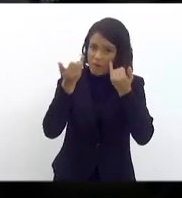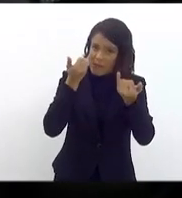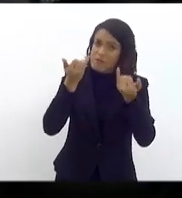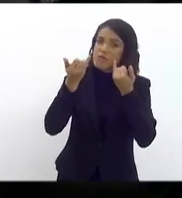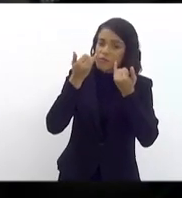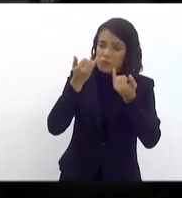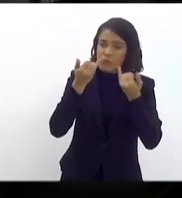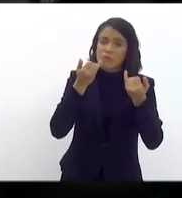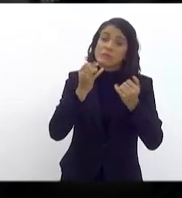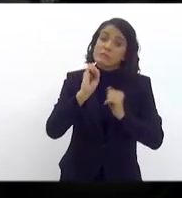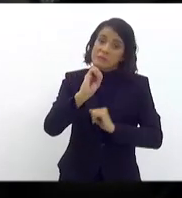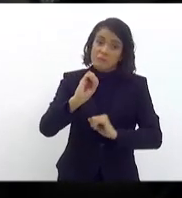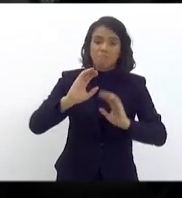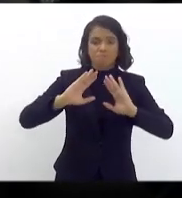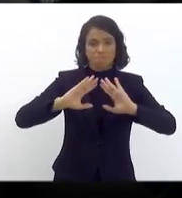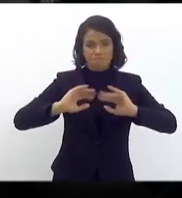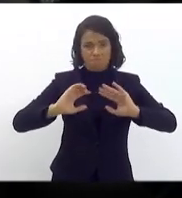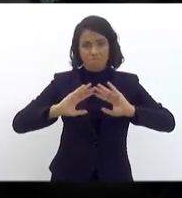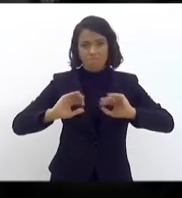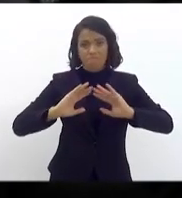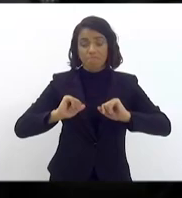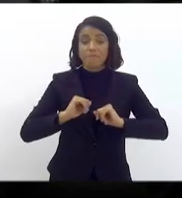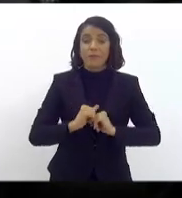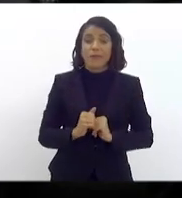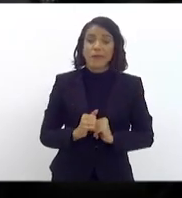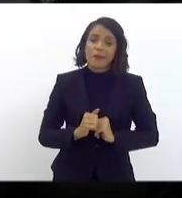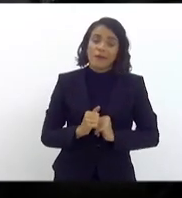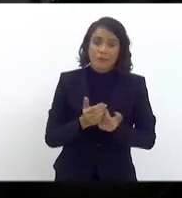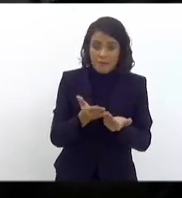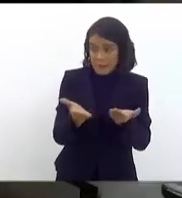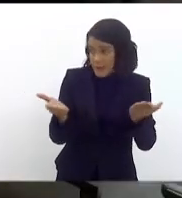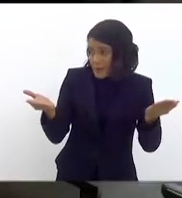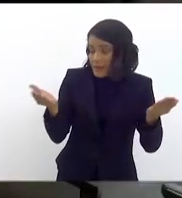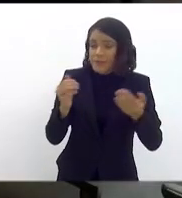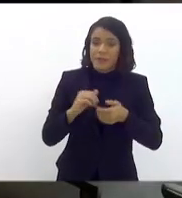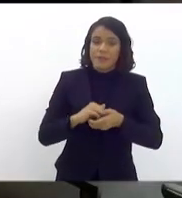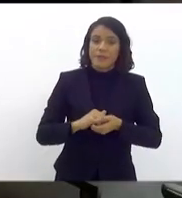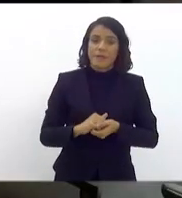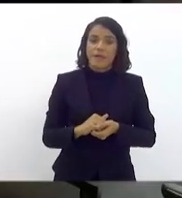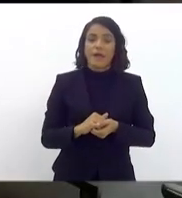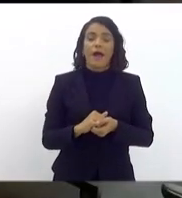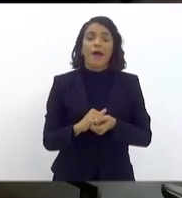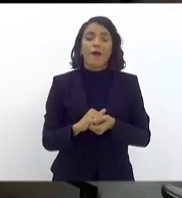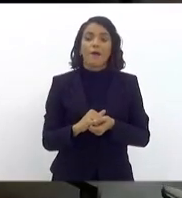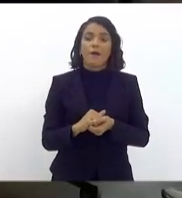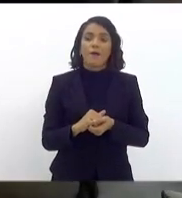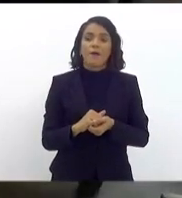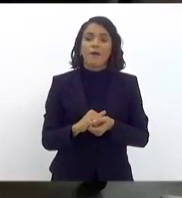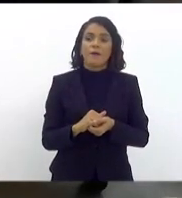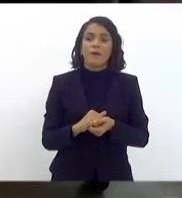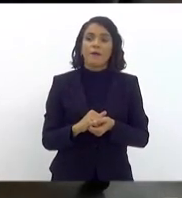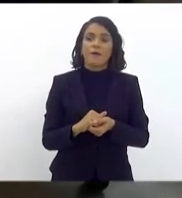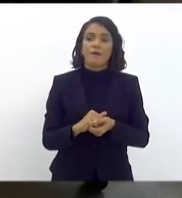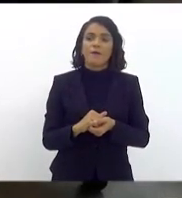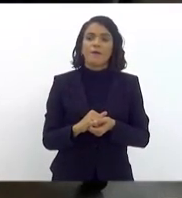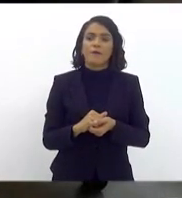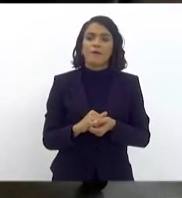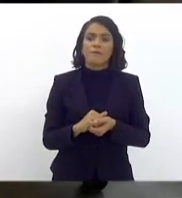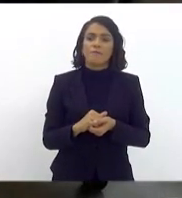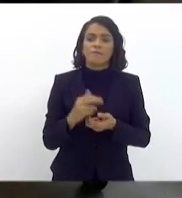que sejam solicitados por Vossa Excelência, por Vossas Excelências. Uhum. A Fazenda.